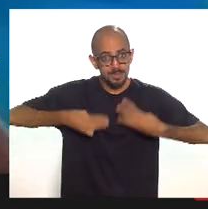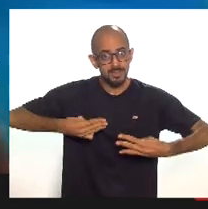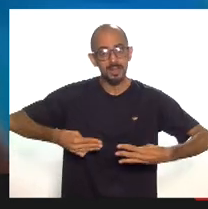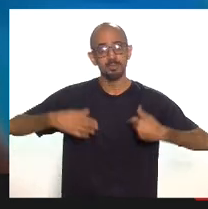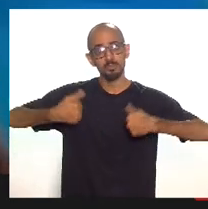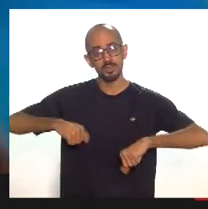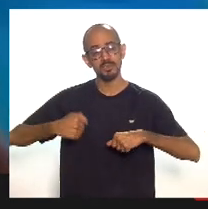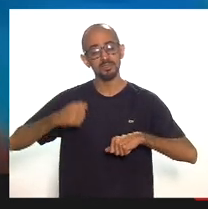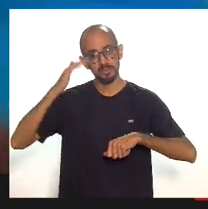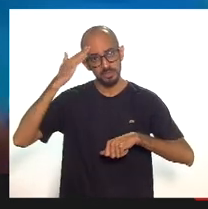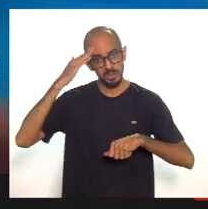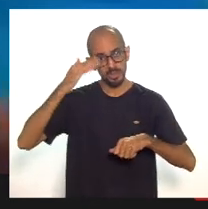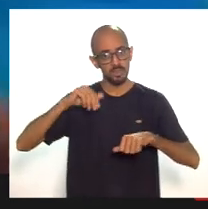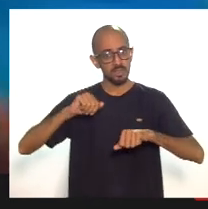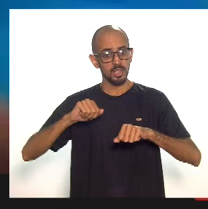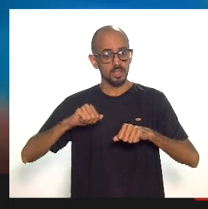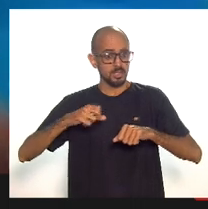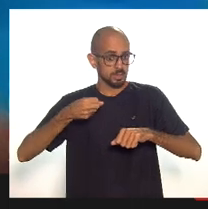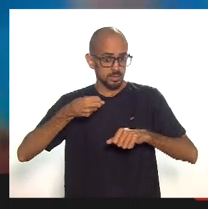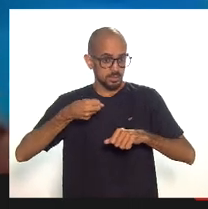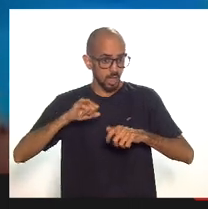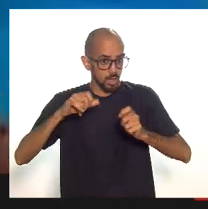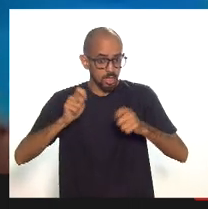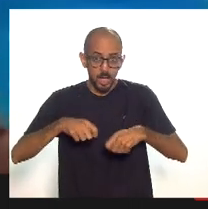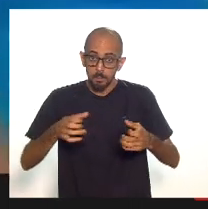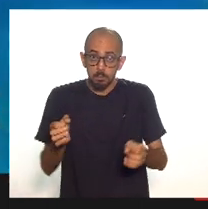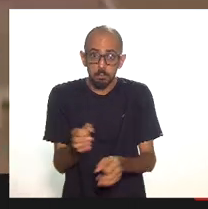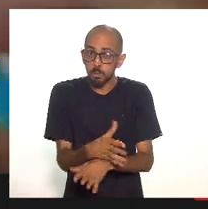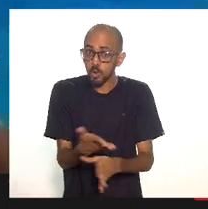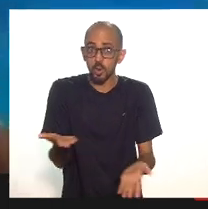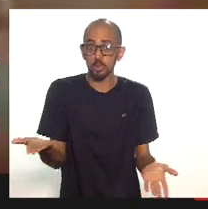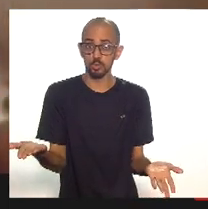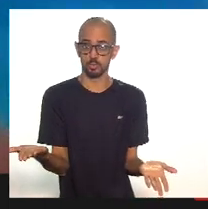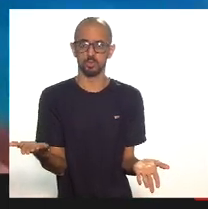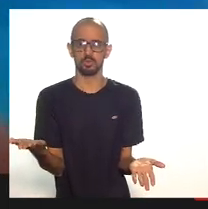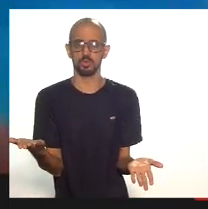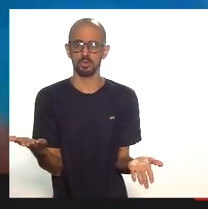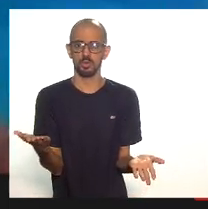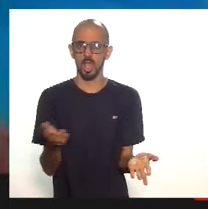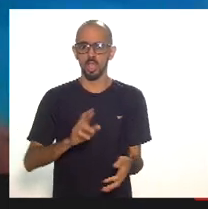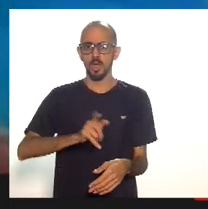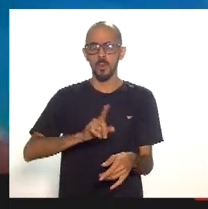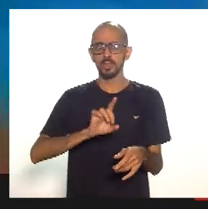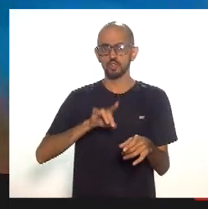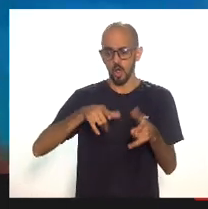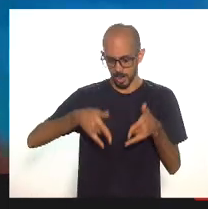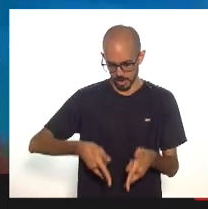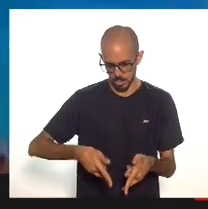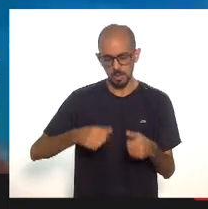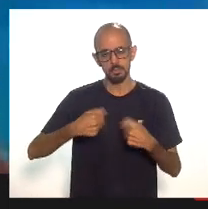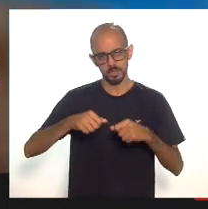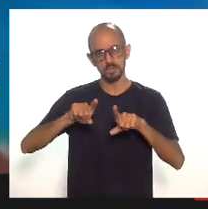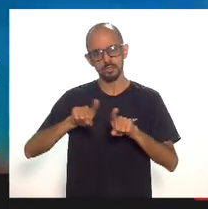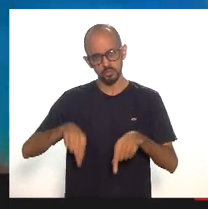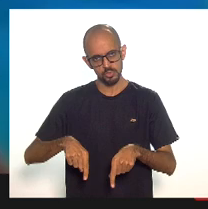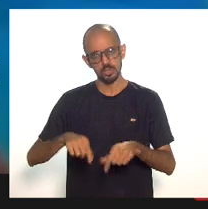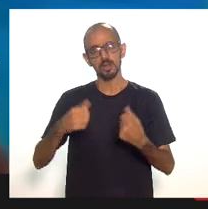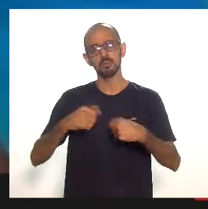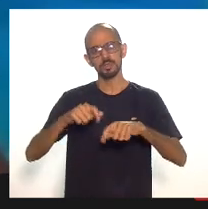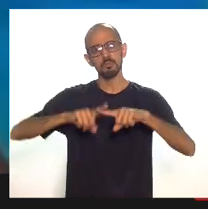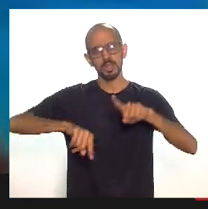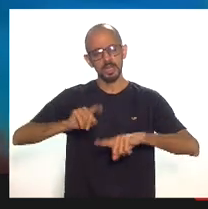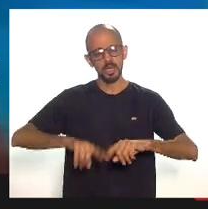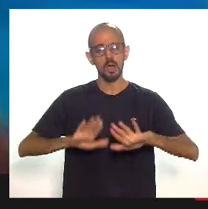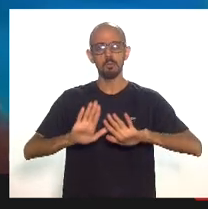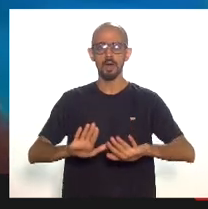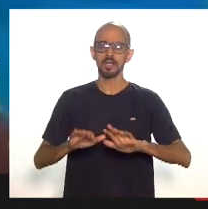você conseguisse suprir essas vagas que estão prontas. Eu sei que o leito não é uma cama só, precisa de recursos humanos, precisa de insumo, mas